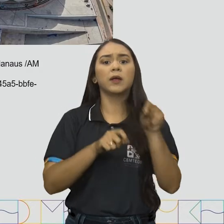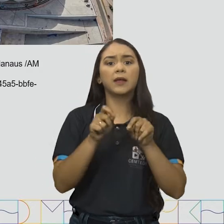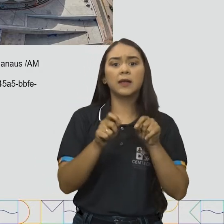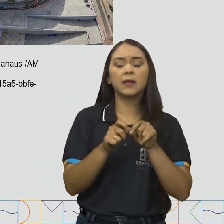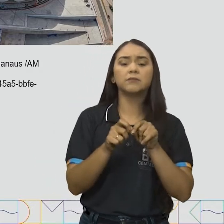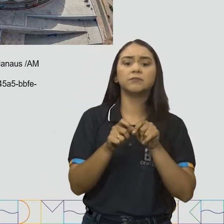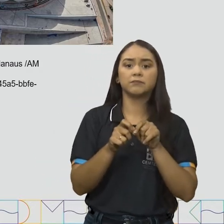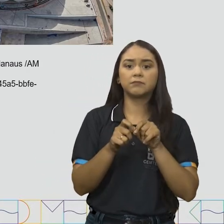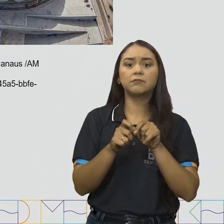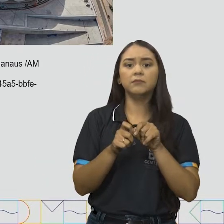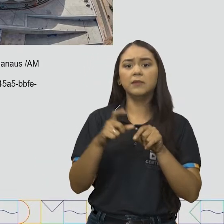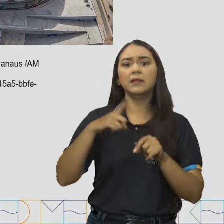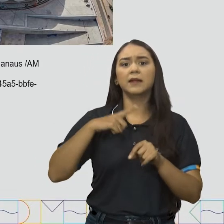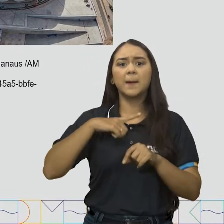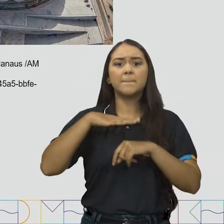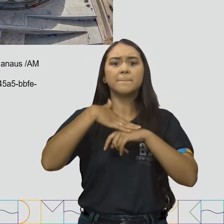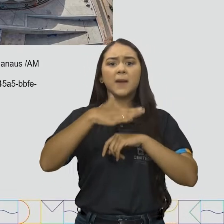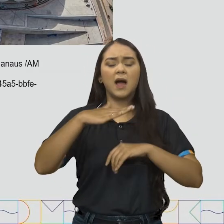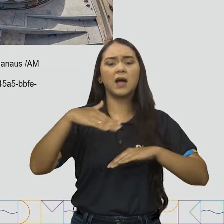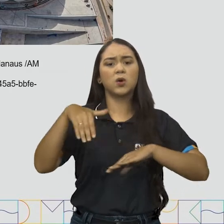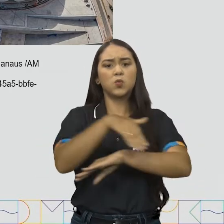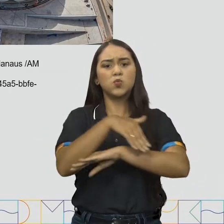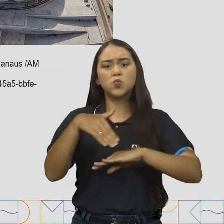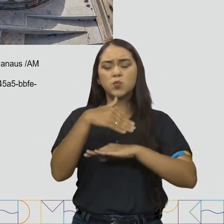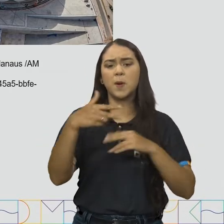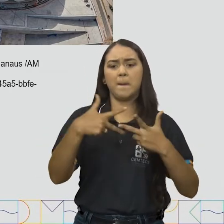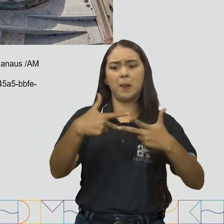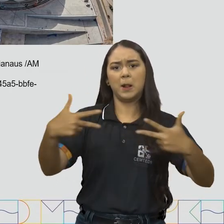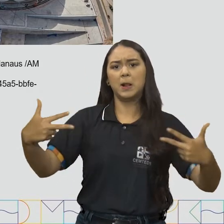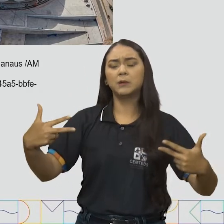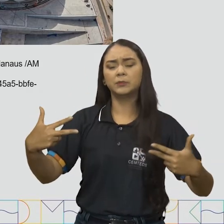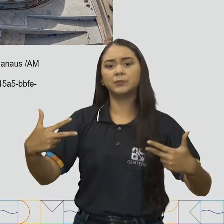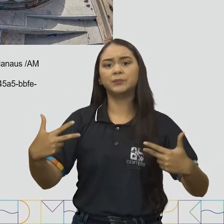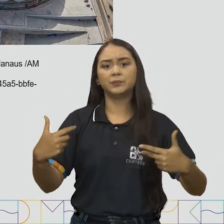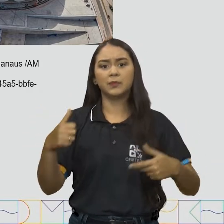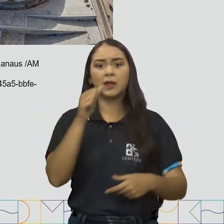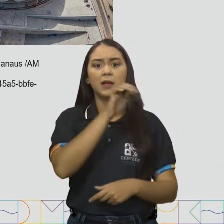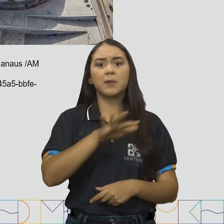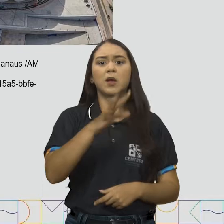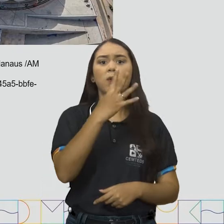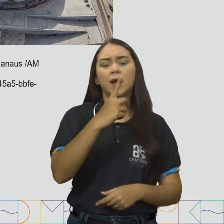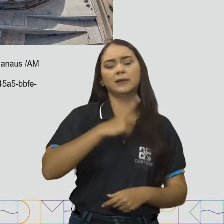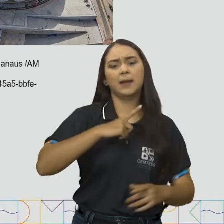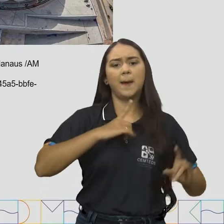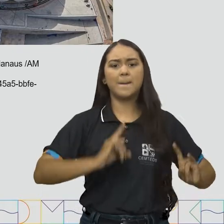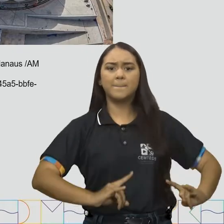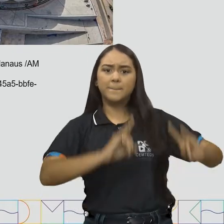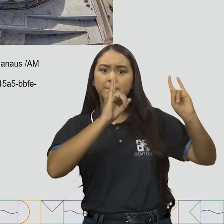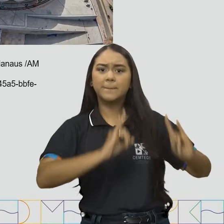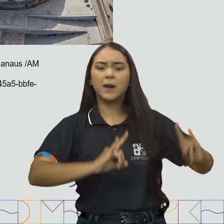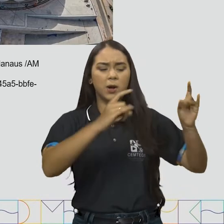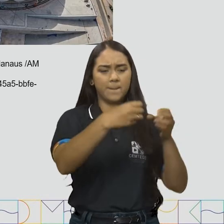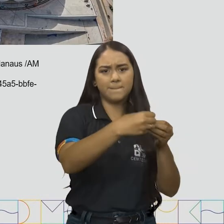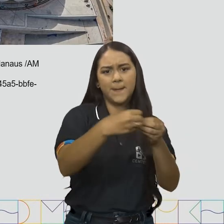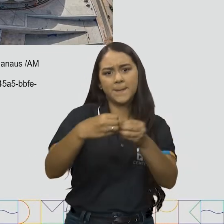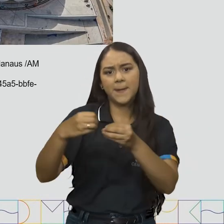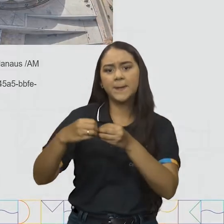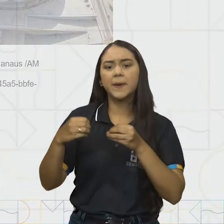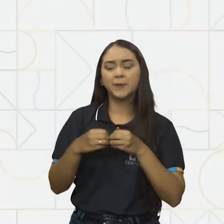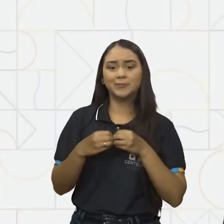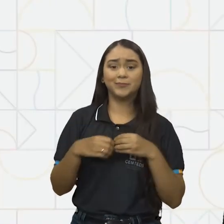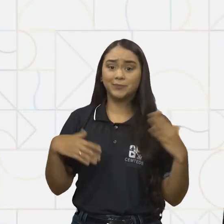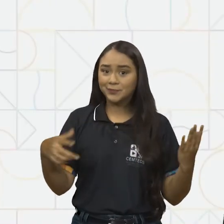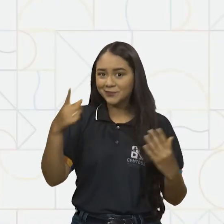de prédios e ruas asfaltadas percebidos na imagem 3. Na imagem 4, vemos muitos prédios ao redor da Arena da